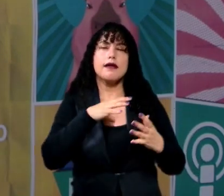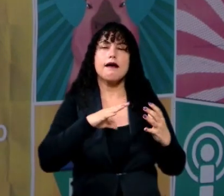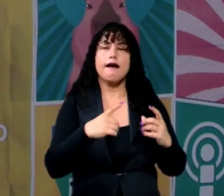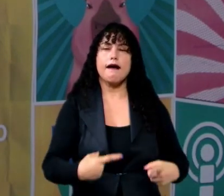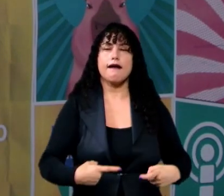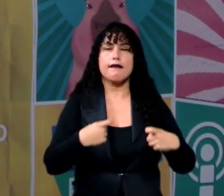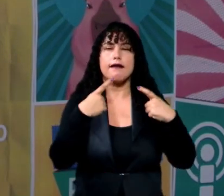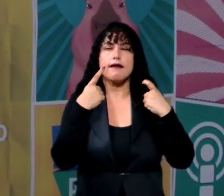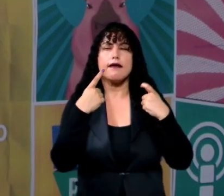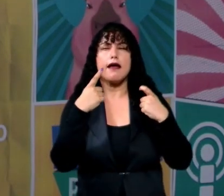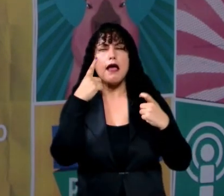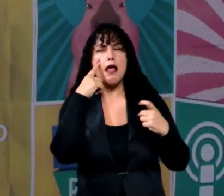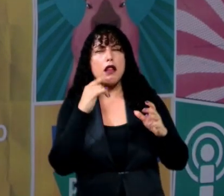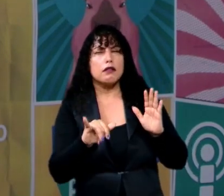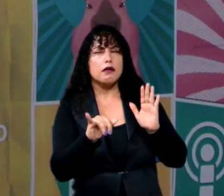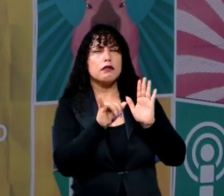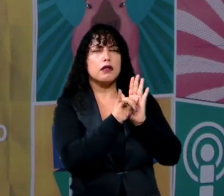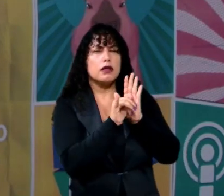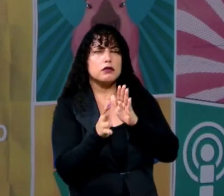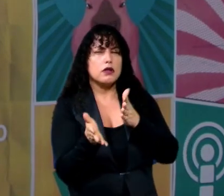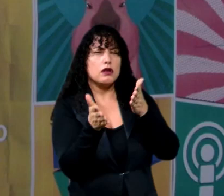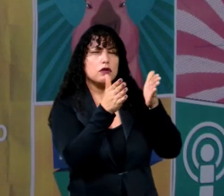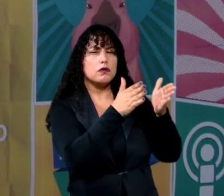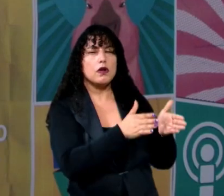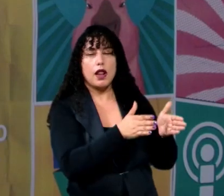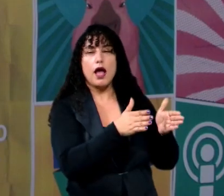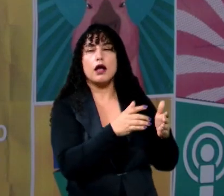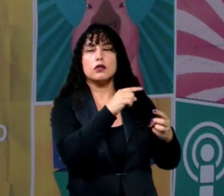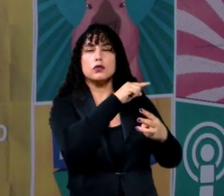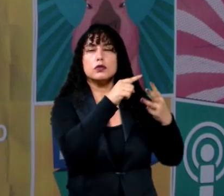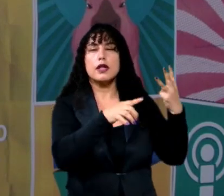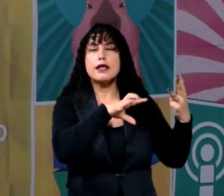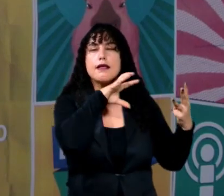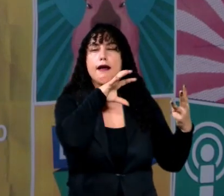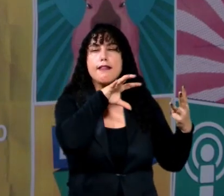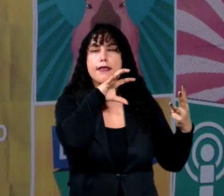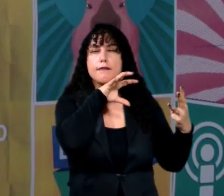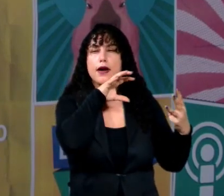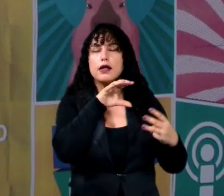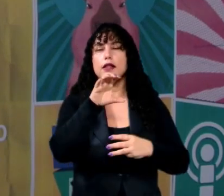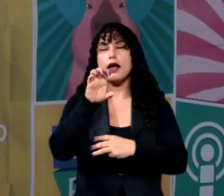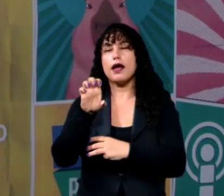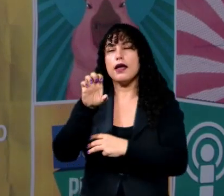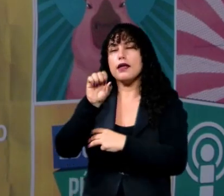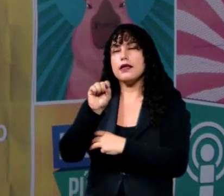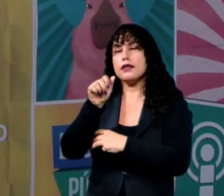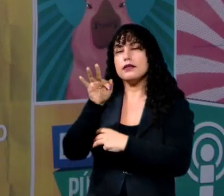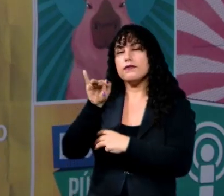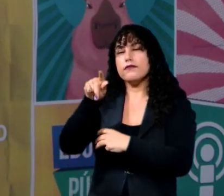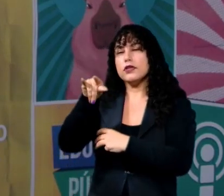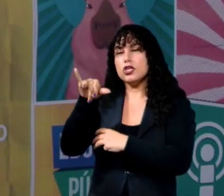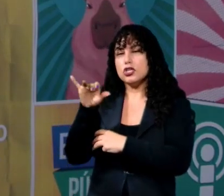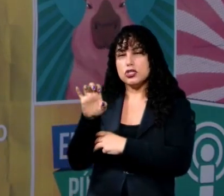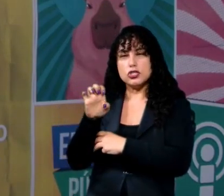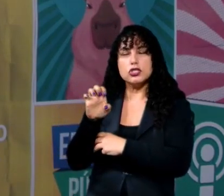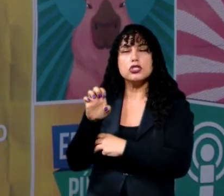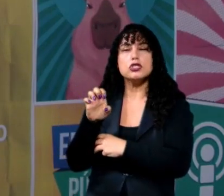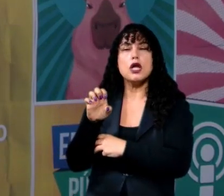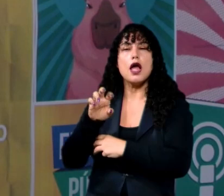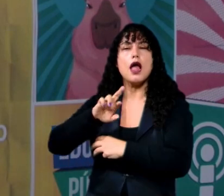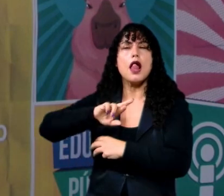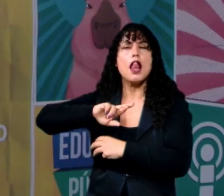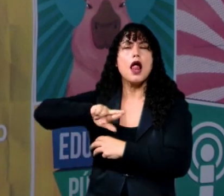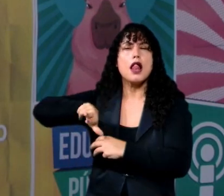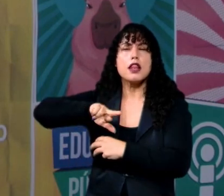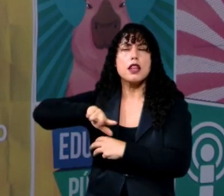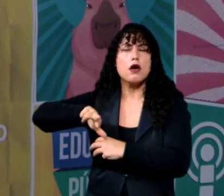está identificada com esse lado dos 3 animais da esfinge. Ela ainda não